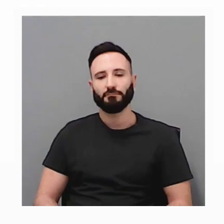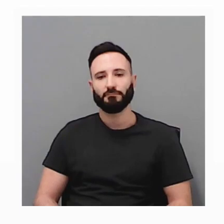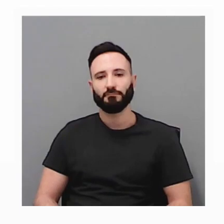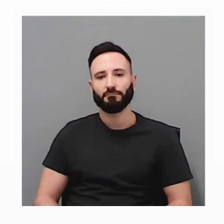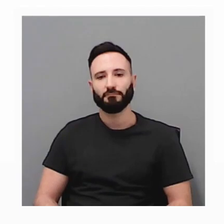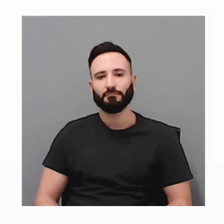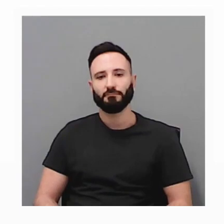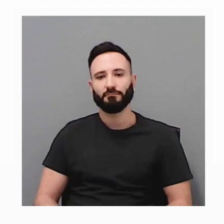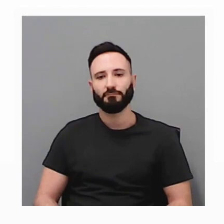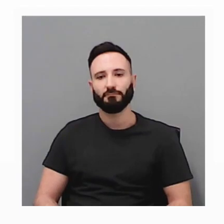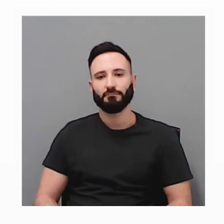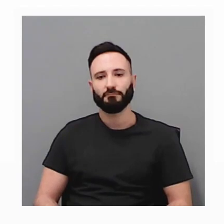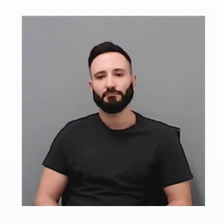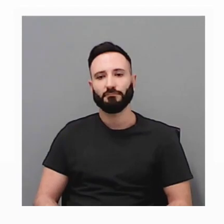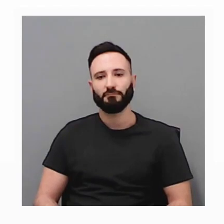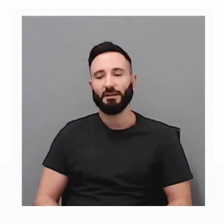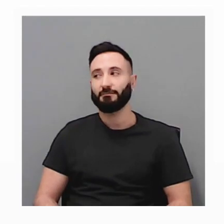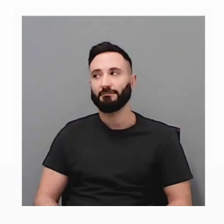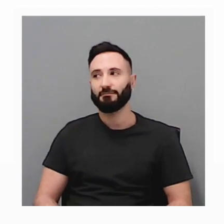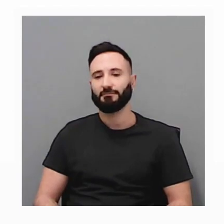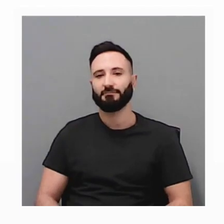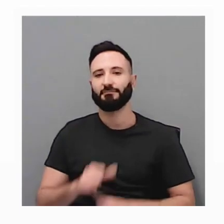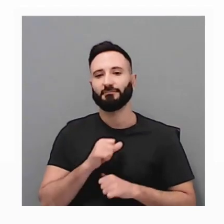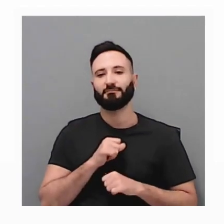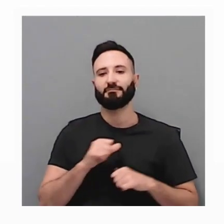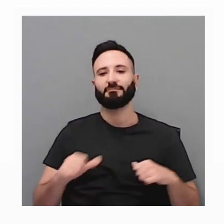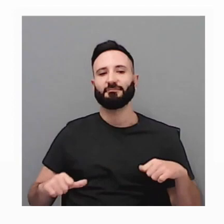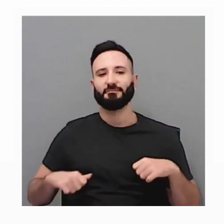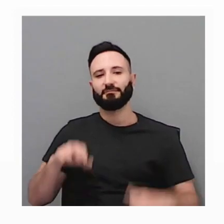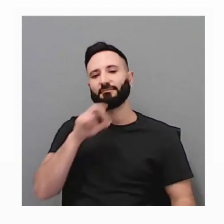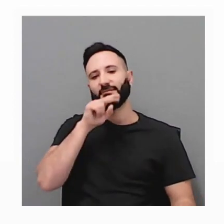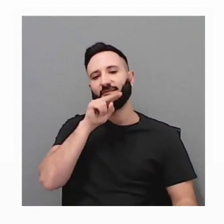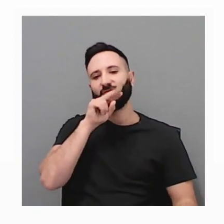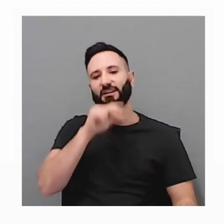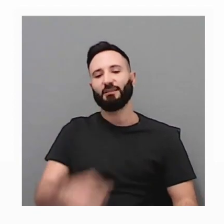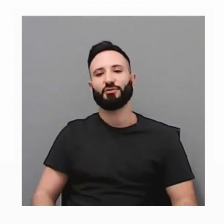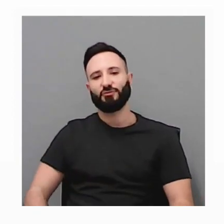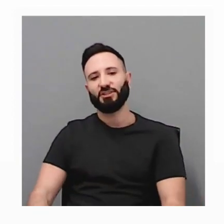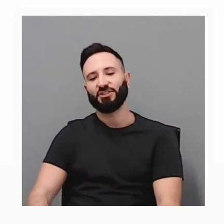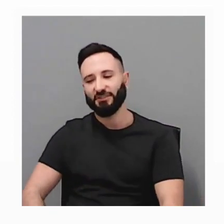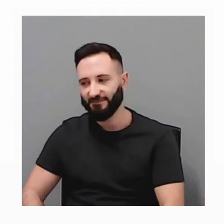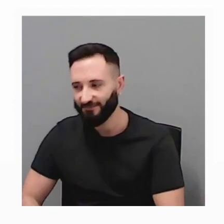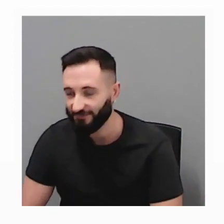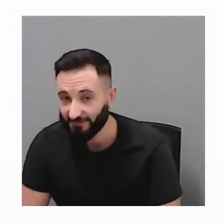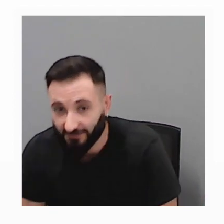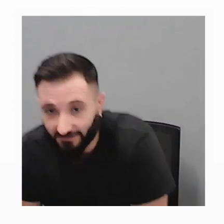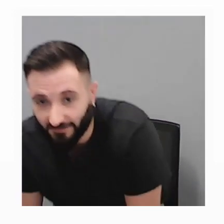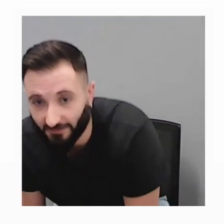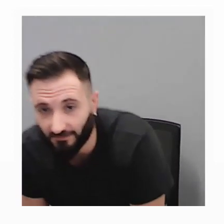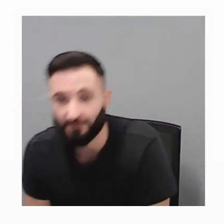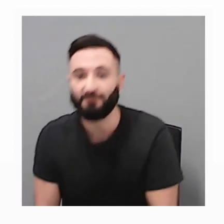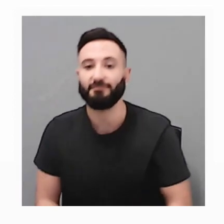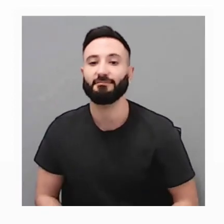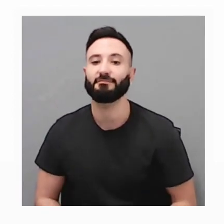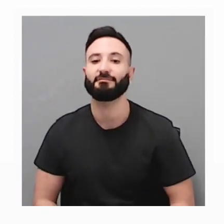letivo. E é dirigido por ciclos de estudo. Como veem, algumas dizem ali pré-escolar e primeiro ciclo, depois, por